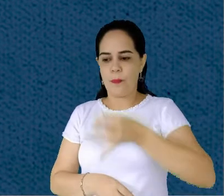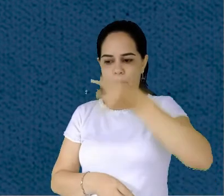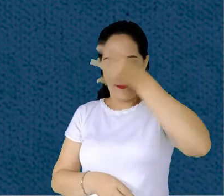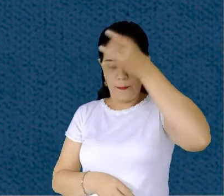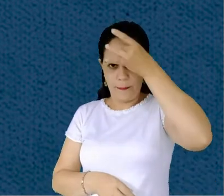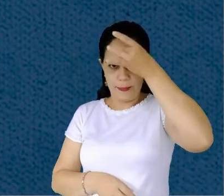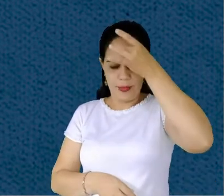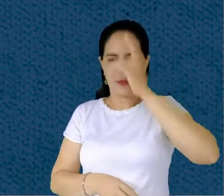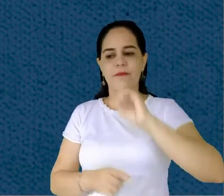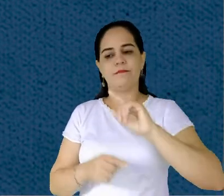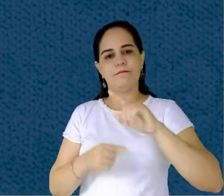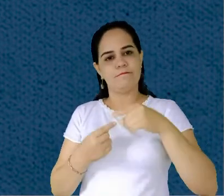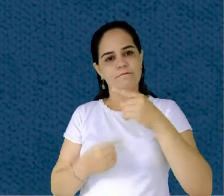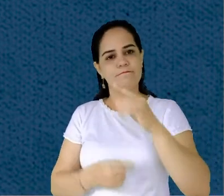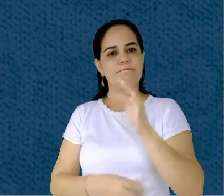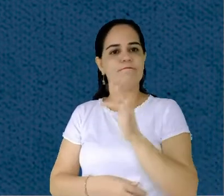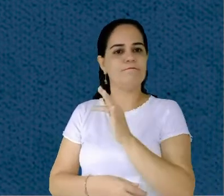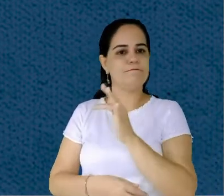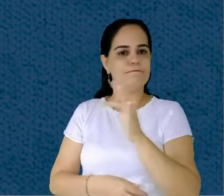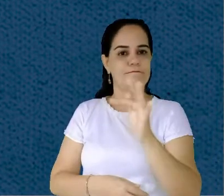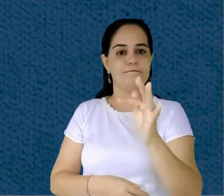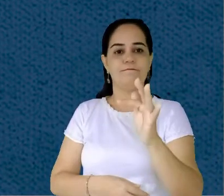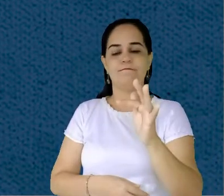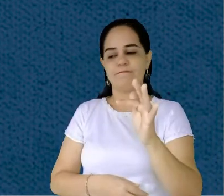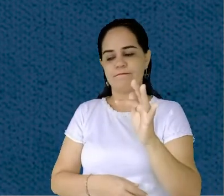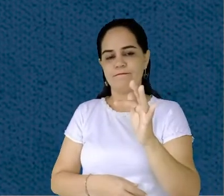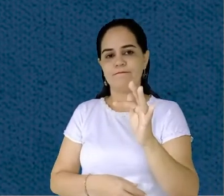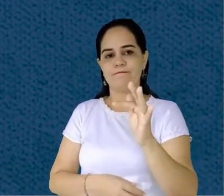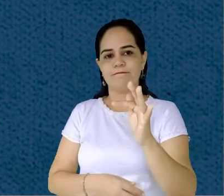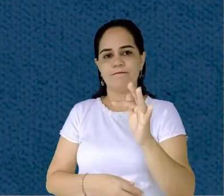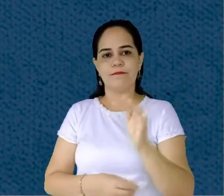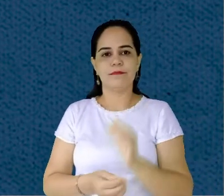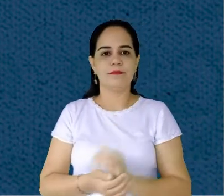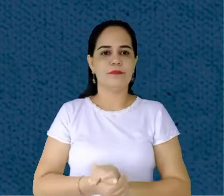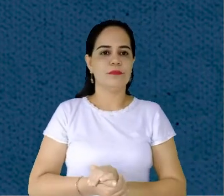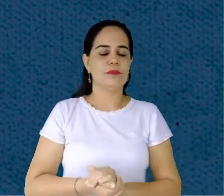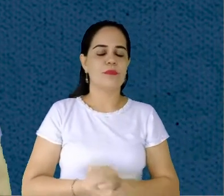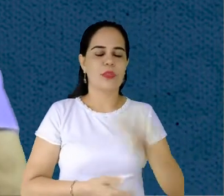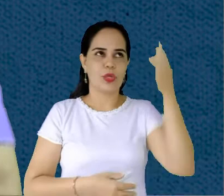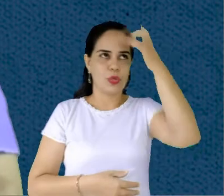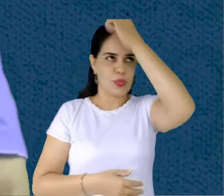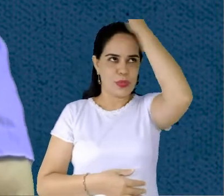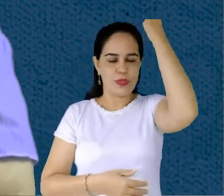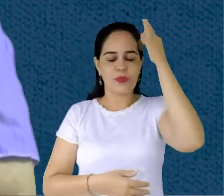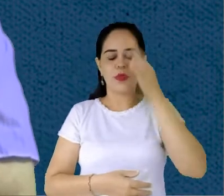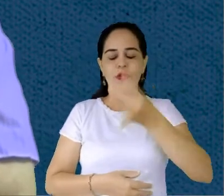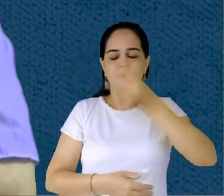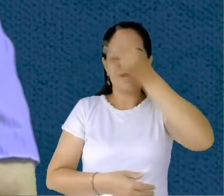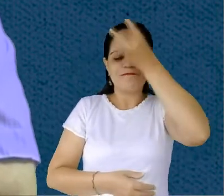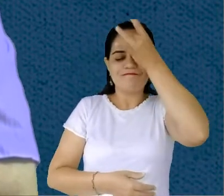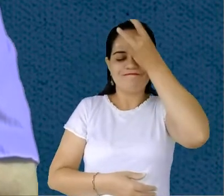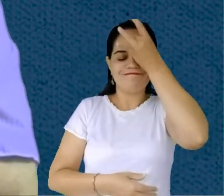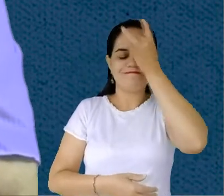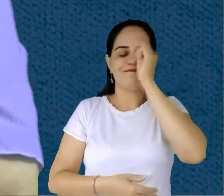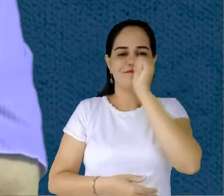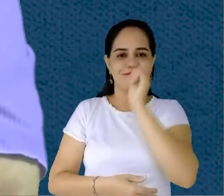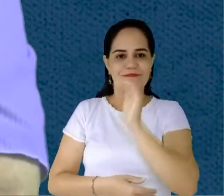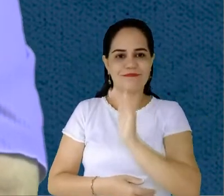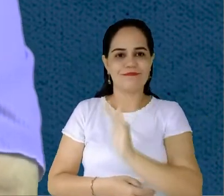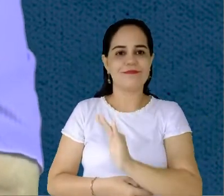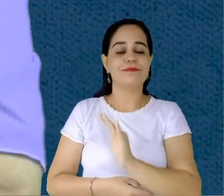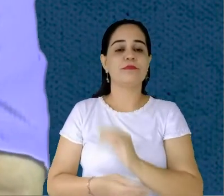realmente se lembrem depois. Inclusive se lembrem pela ação do Espírito